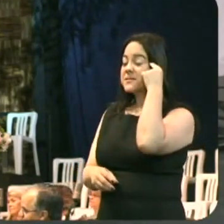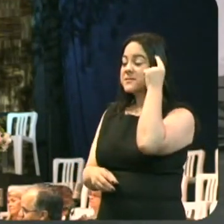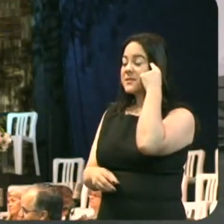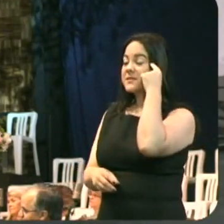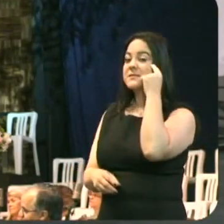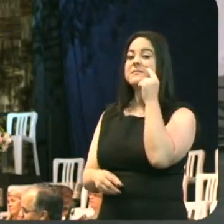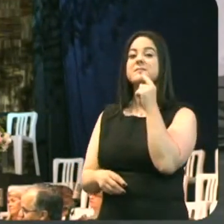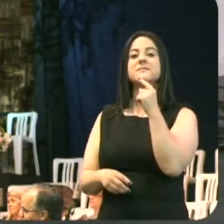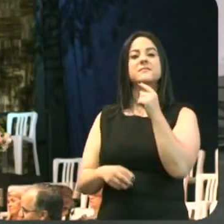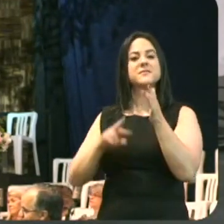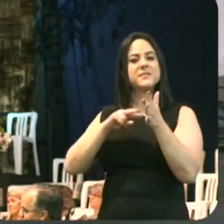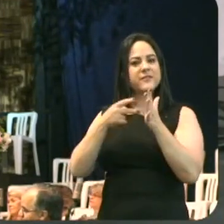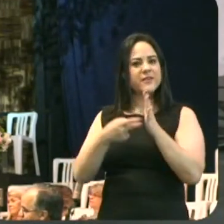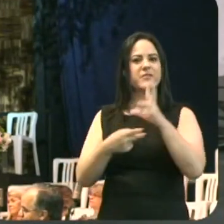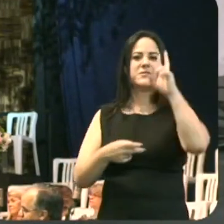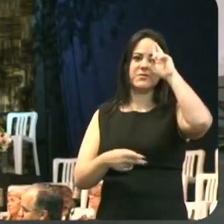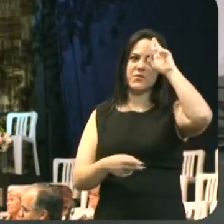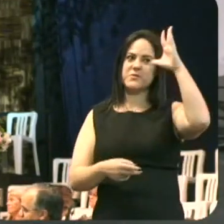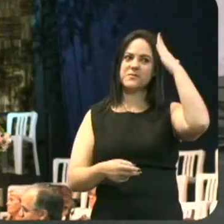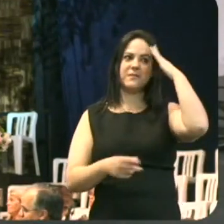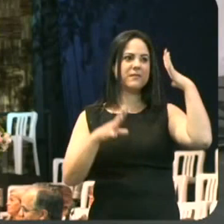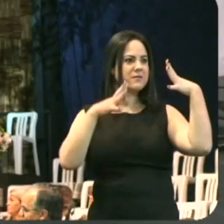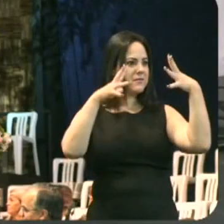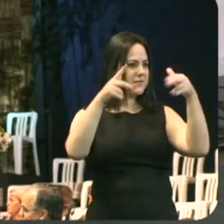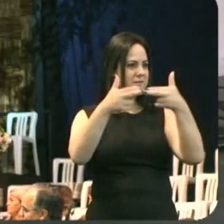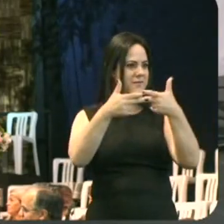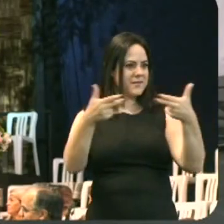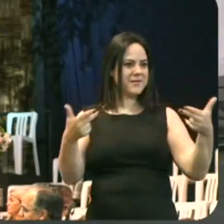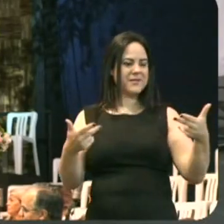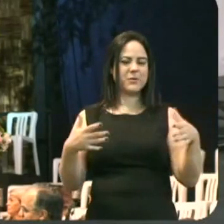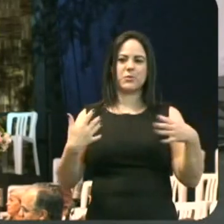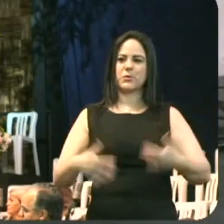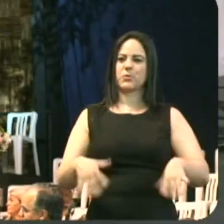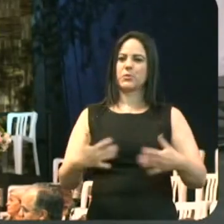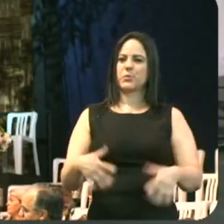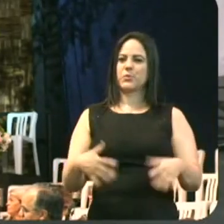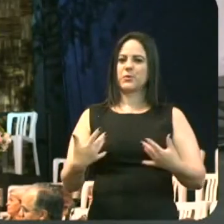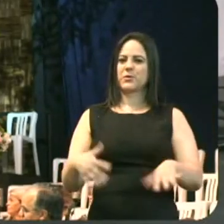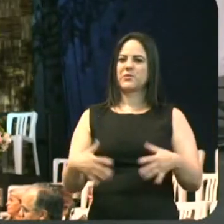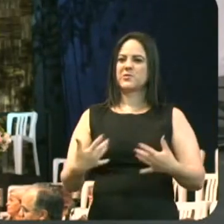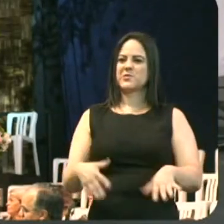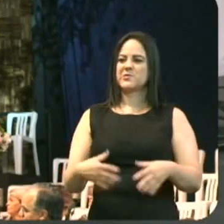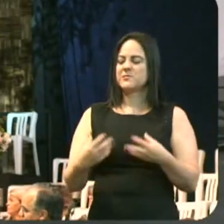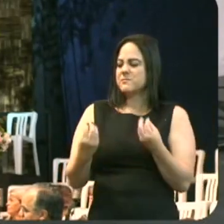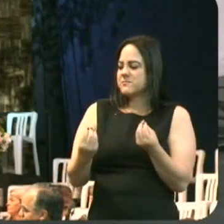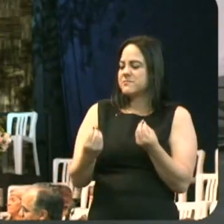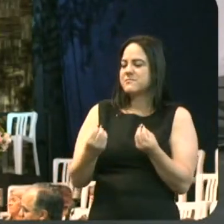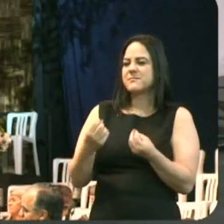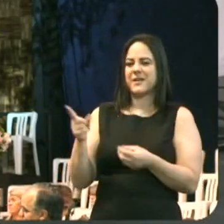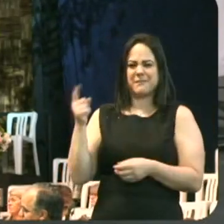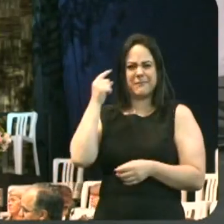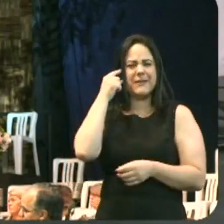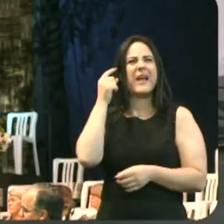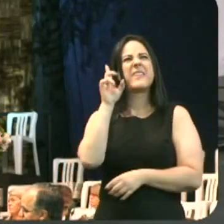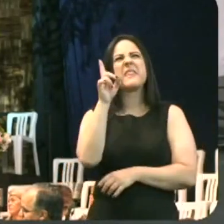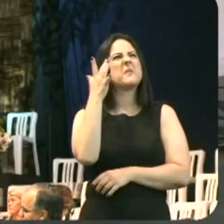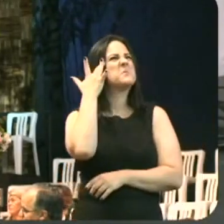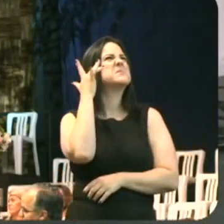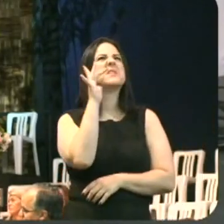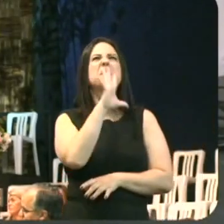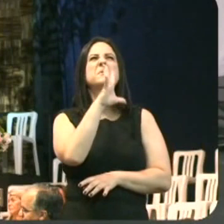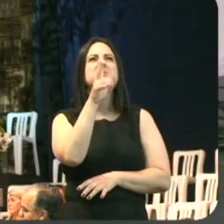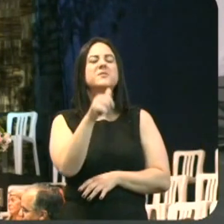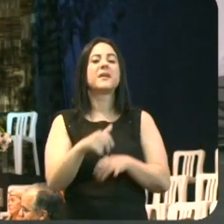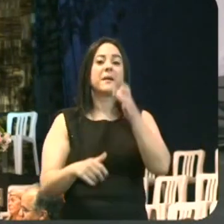o Senhor sabe todas as coisas. Não, Deus não pode estar sabendo tudo, não. Vem lá alguém e diz assim: olha,